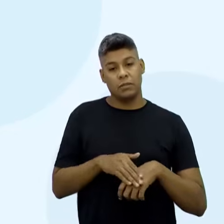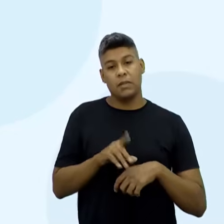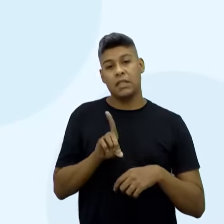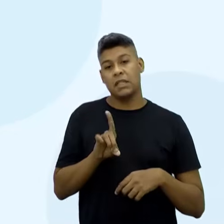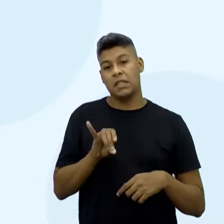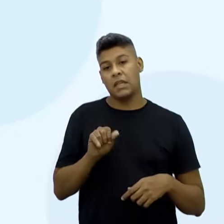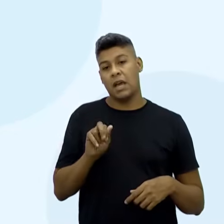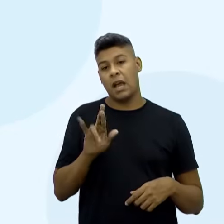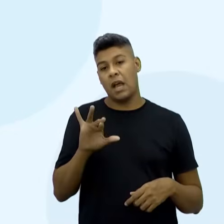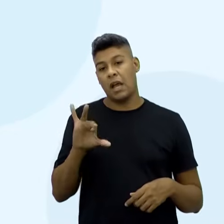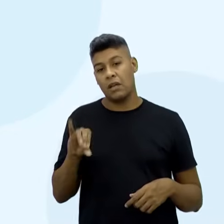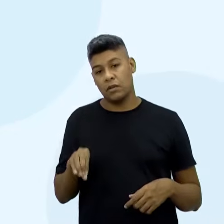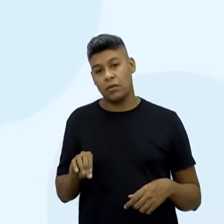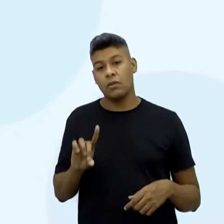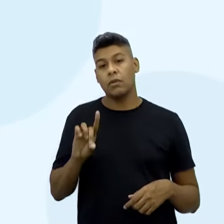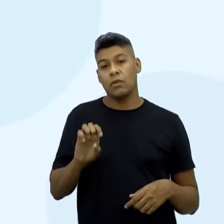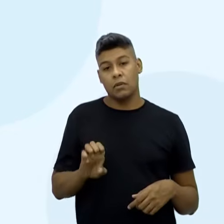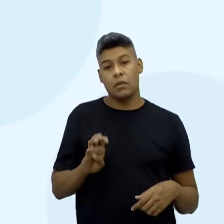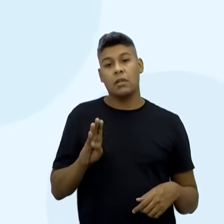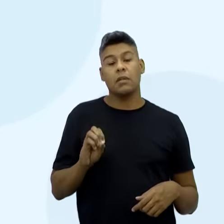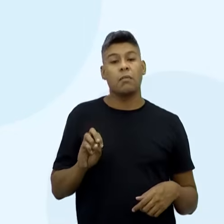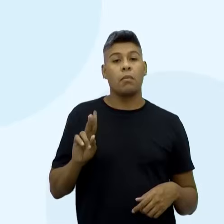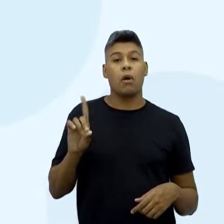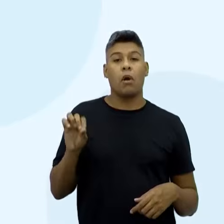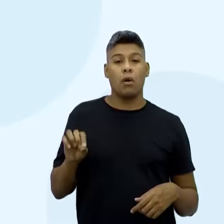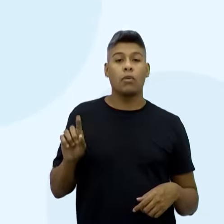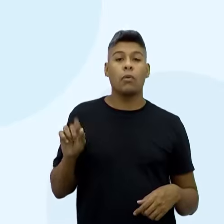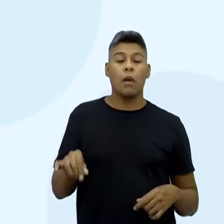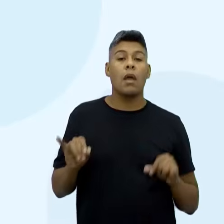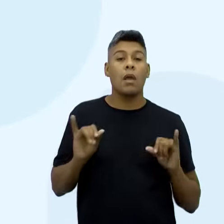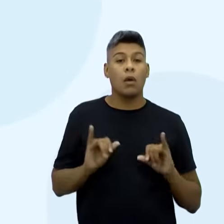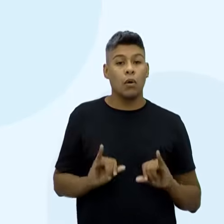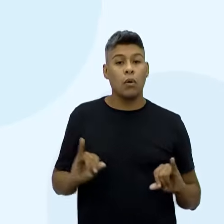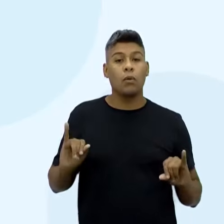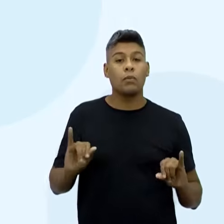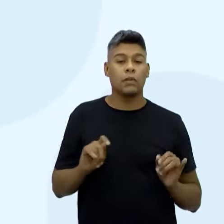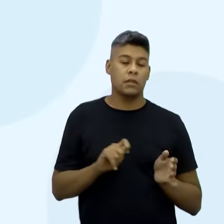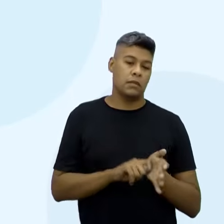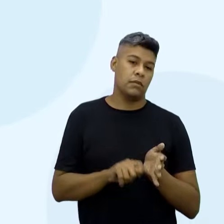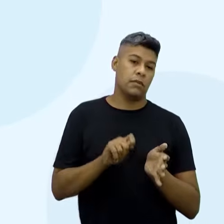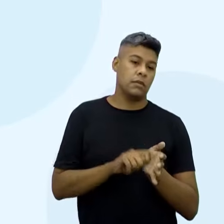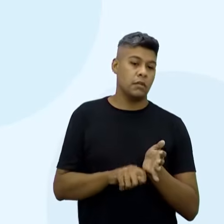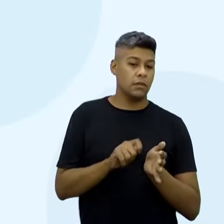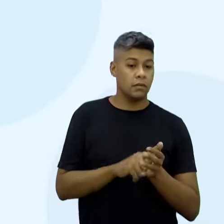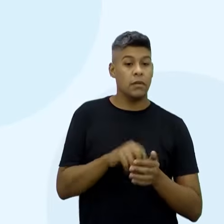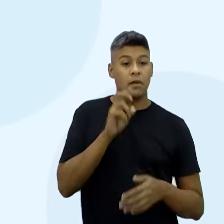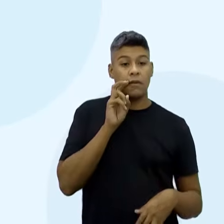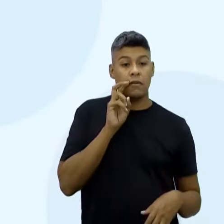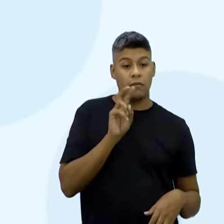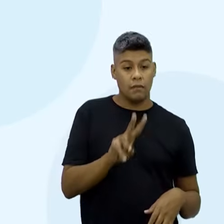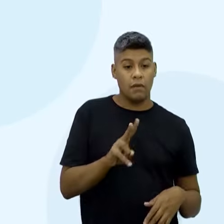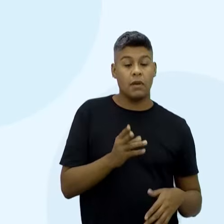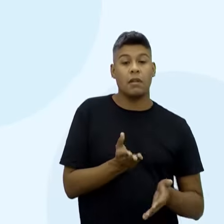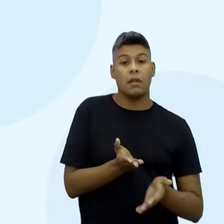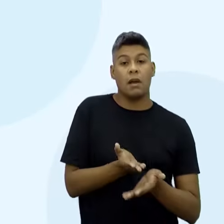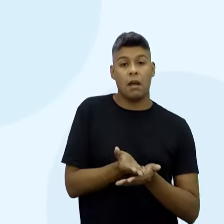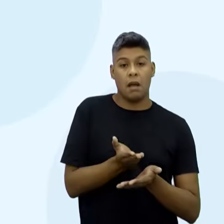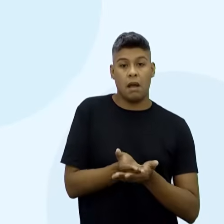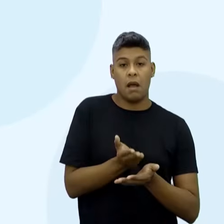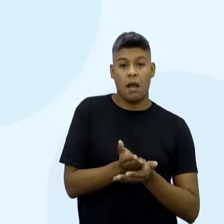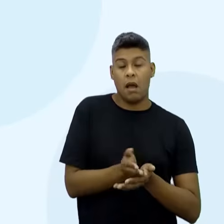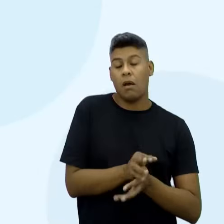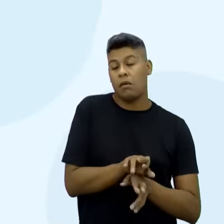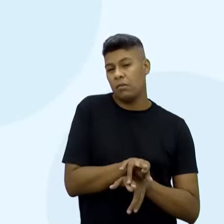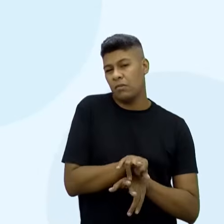entra nesse contexto justamente porque ele é uma comunicação escrita. Vocês vão ver aí durante a nossa aula que